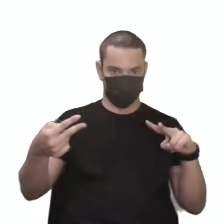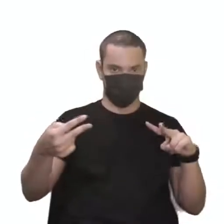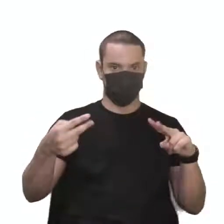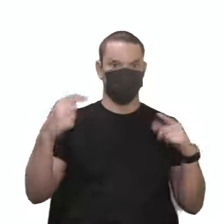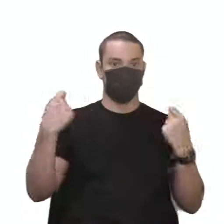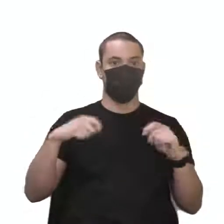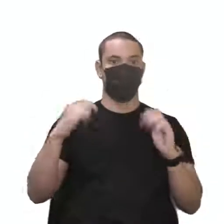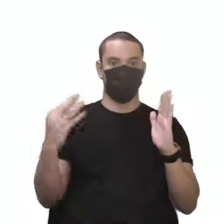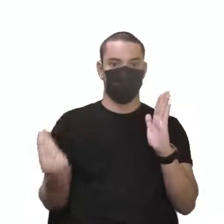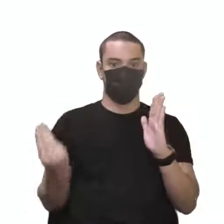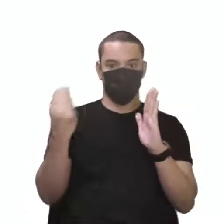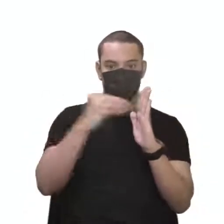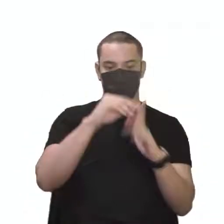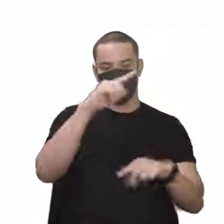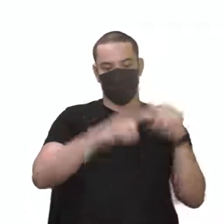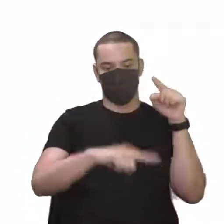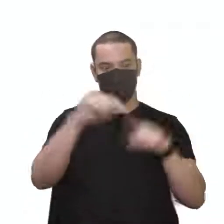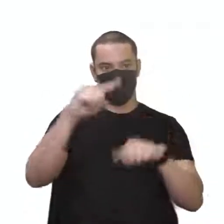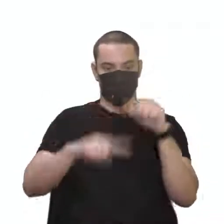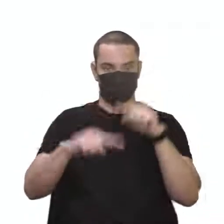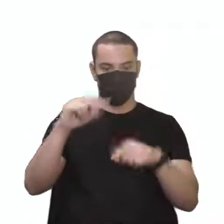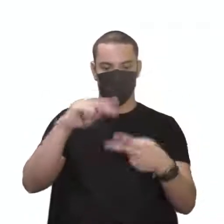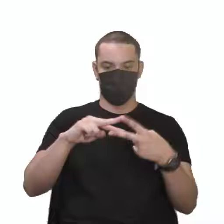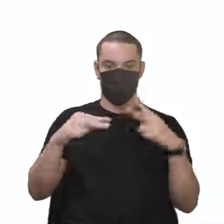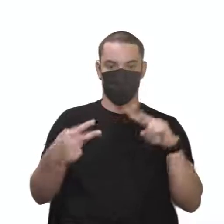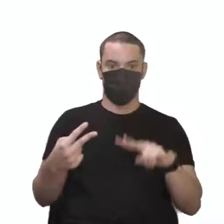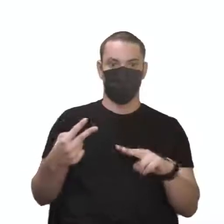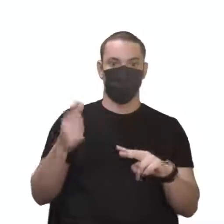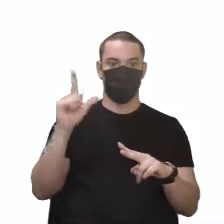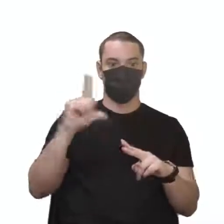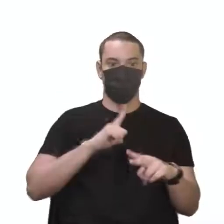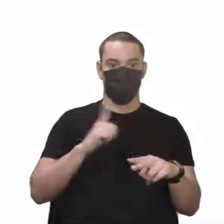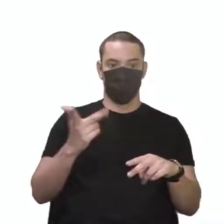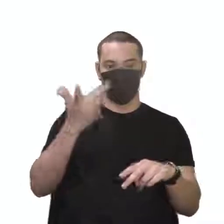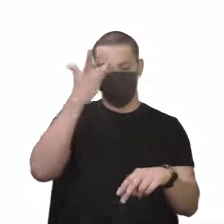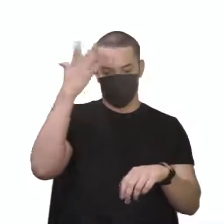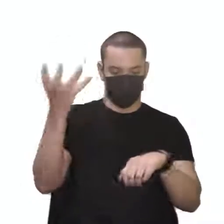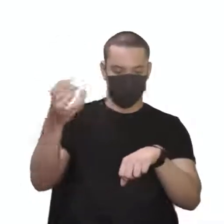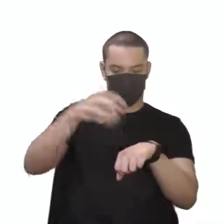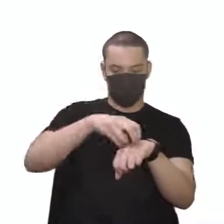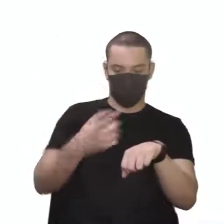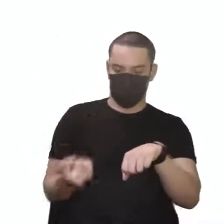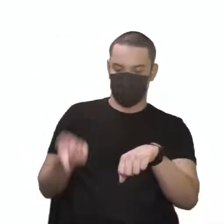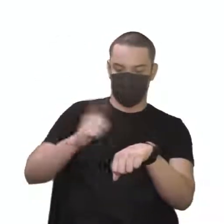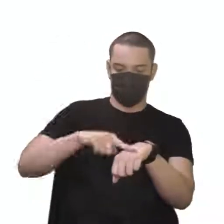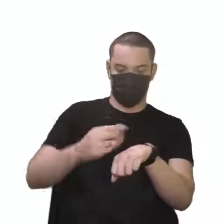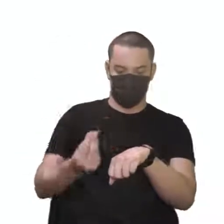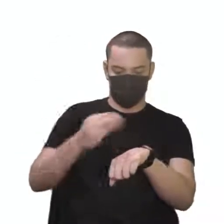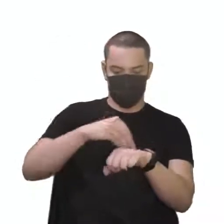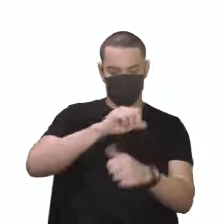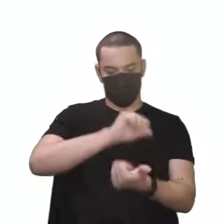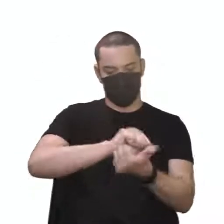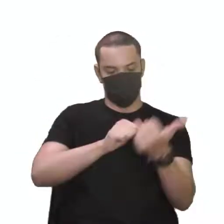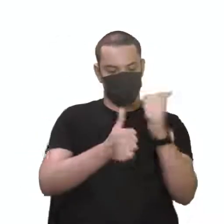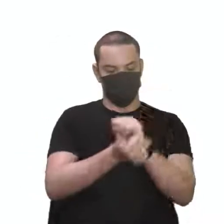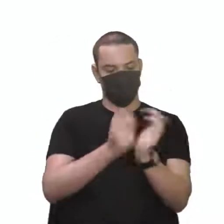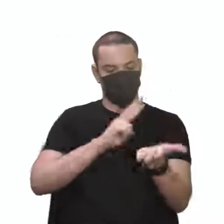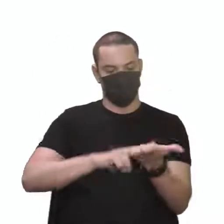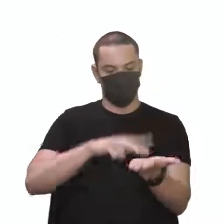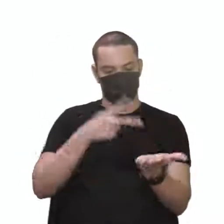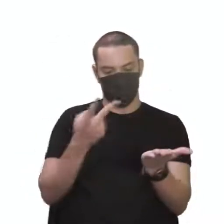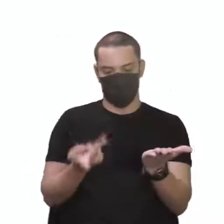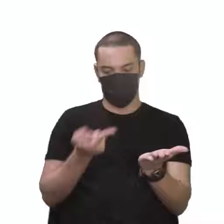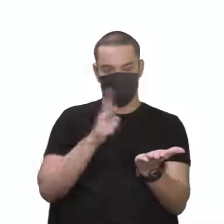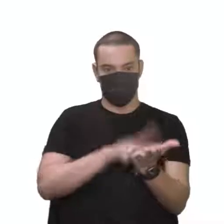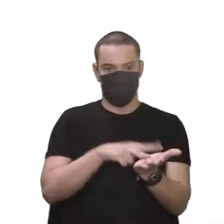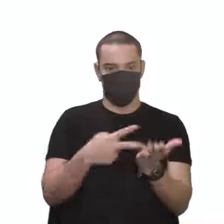Devemos introduzi-lo no material genético, no DNA, de um hospedeiro, para que ocorra a transcrição do